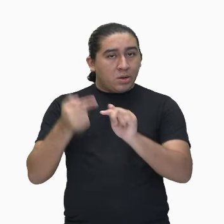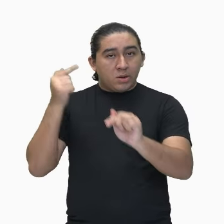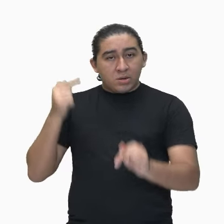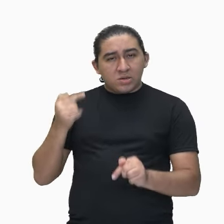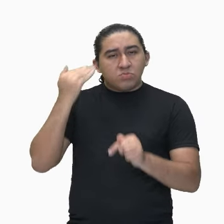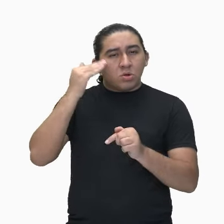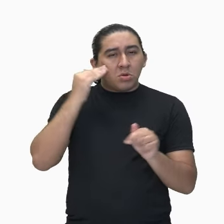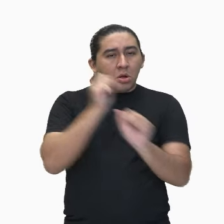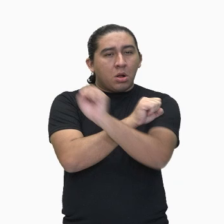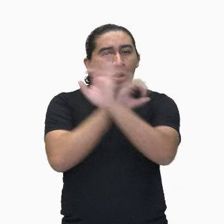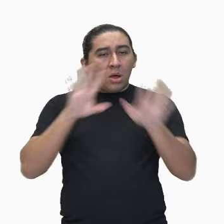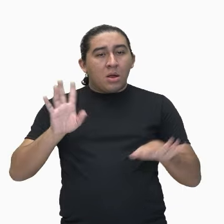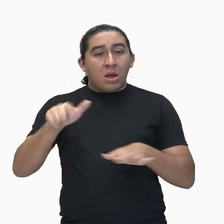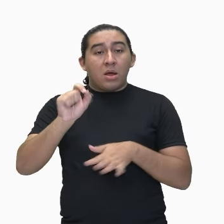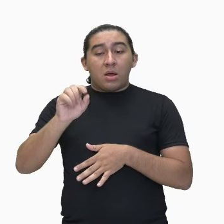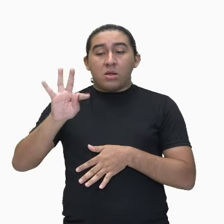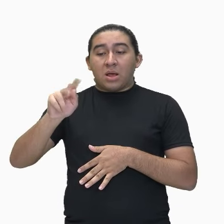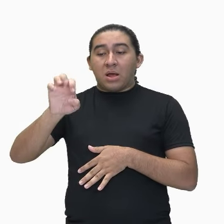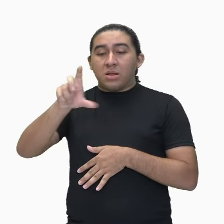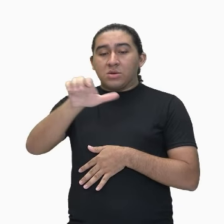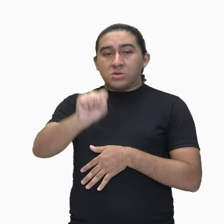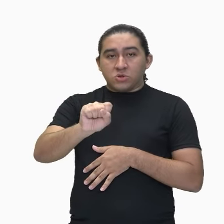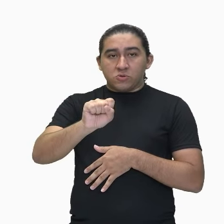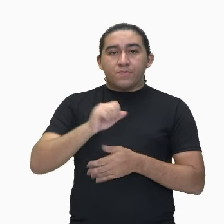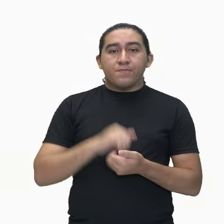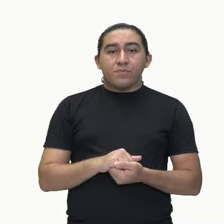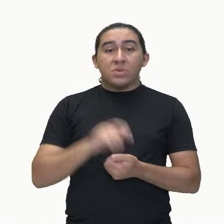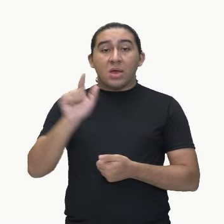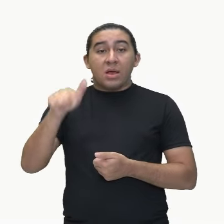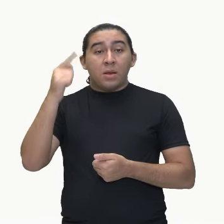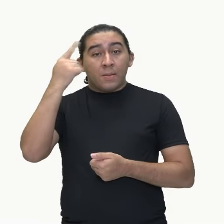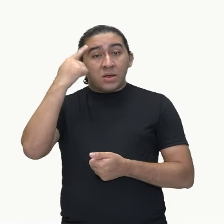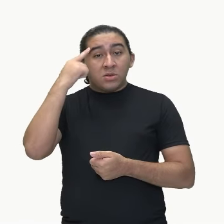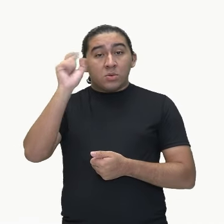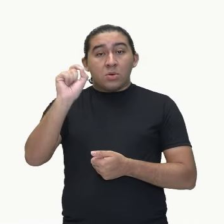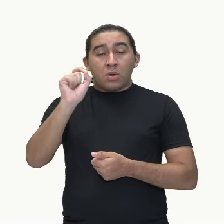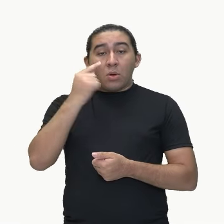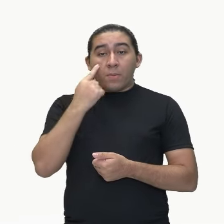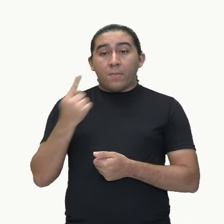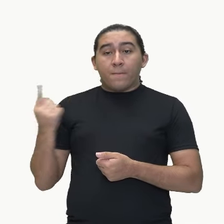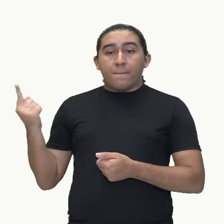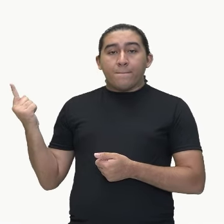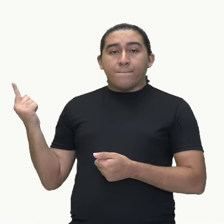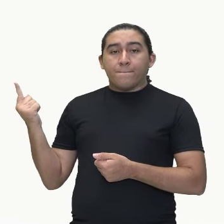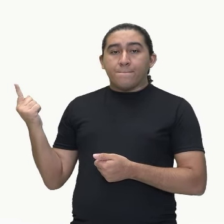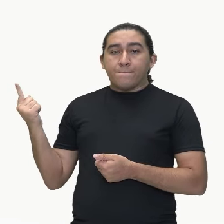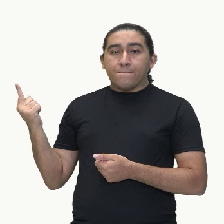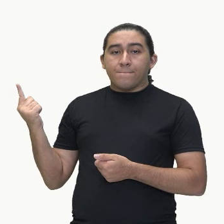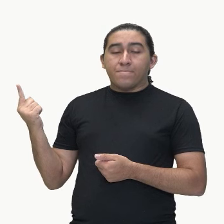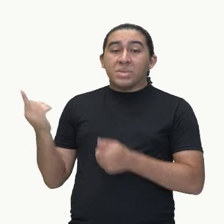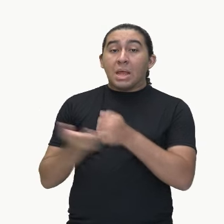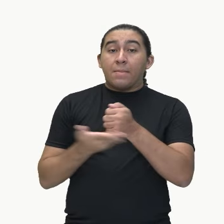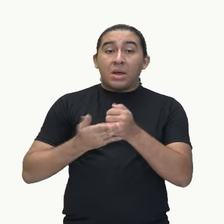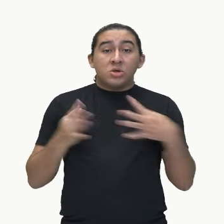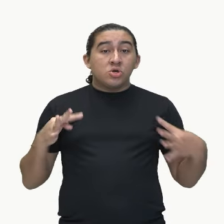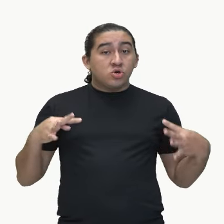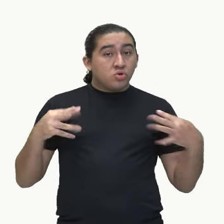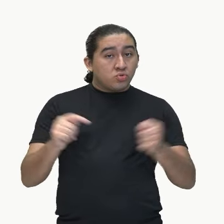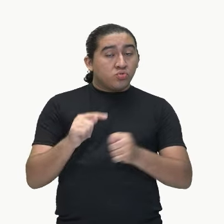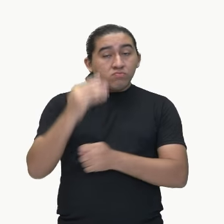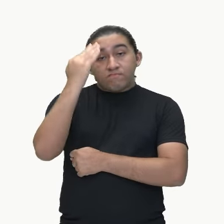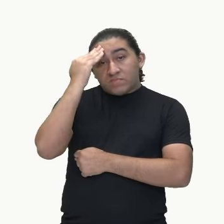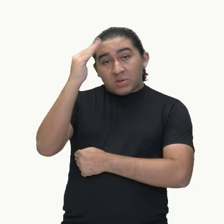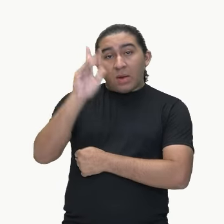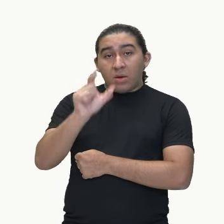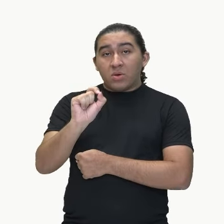considerado o pai da filosofia, é Tales de Mileto. E ele vai dizer que o princípio de tudo, o elemento primordial